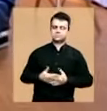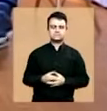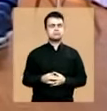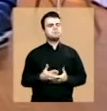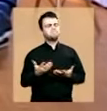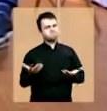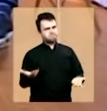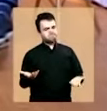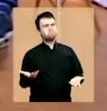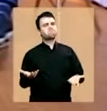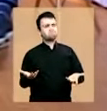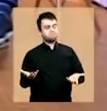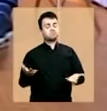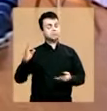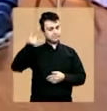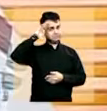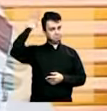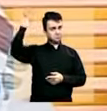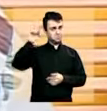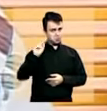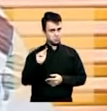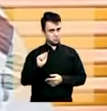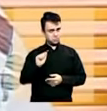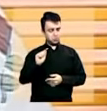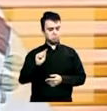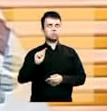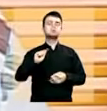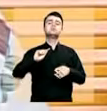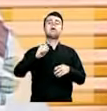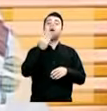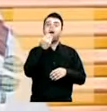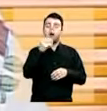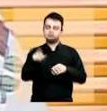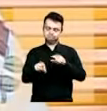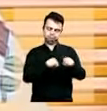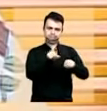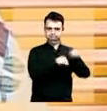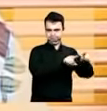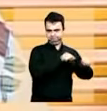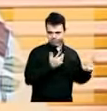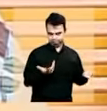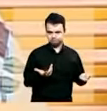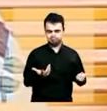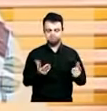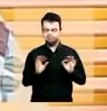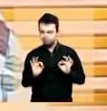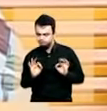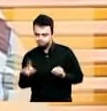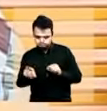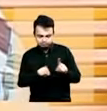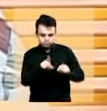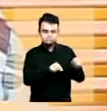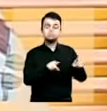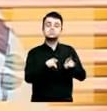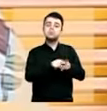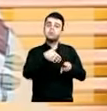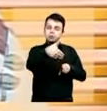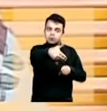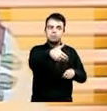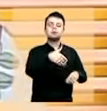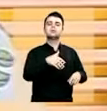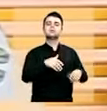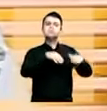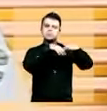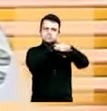Olha, o principal é a questão na seleção. Selecionar bem o alimento,